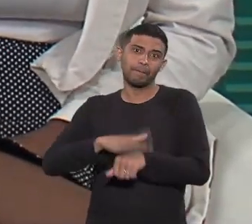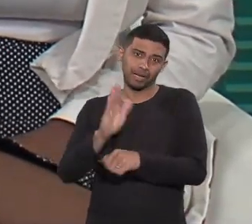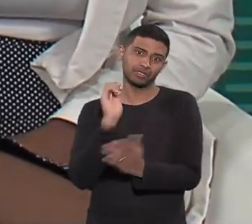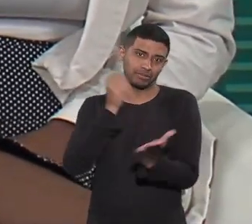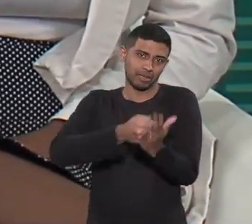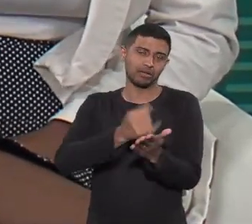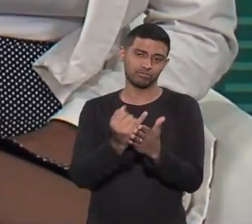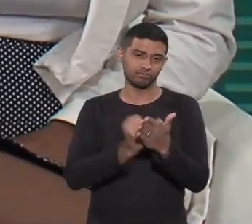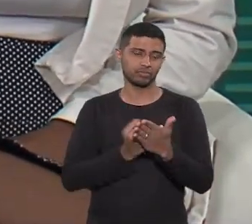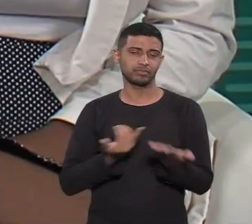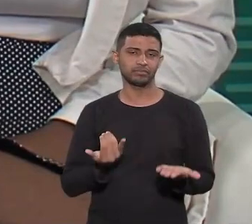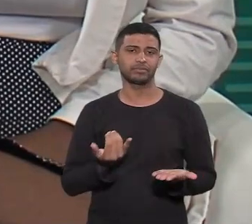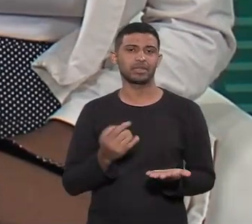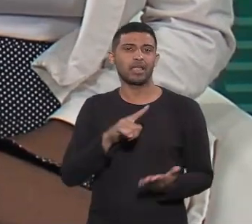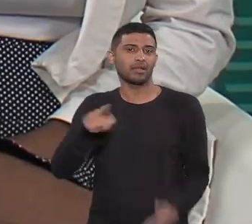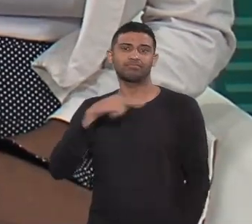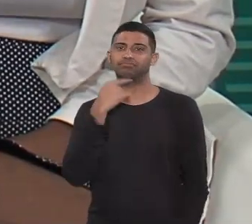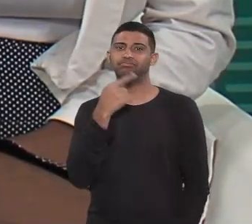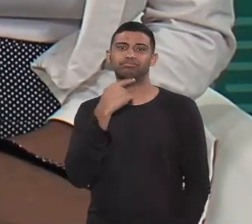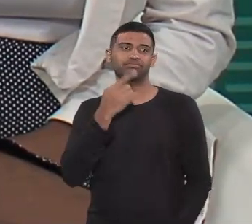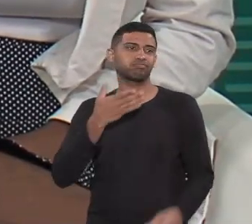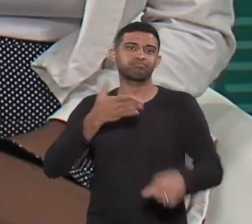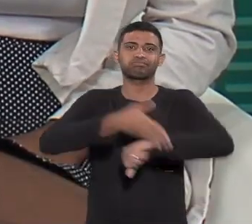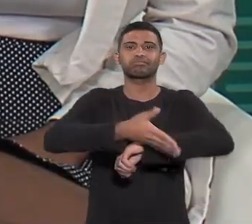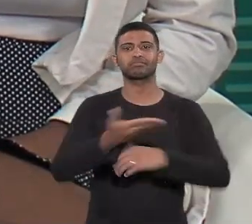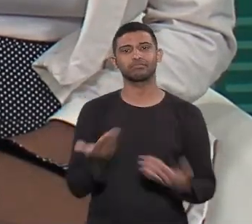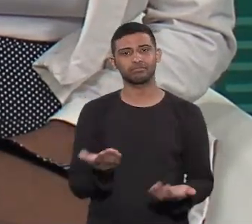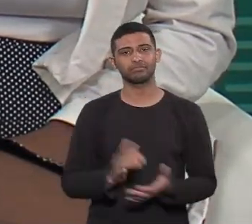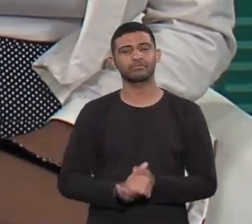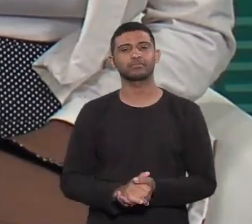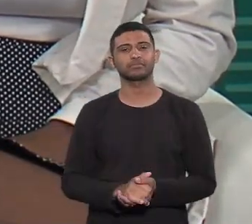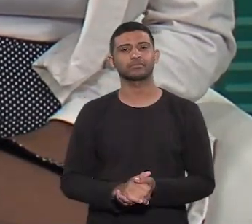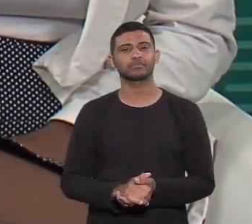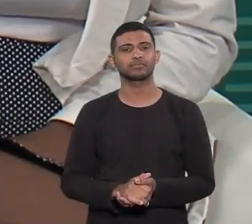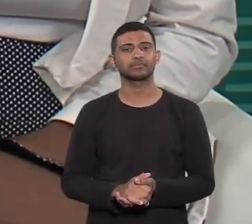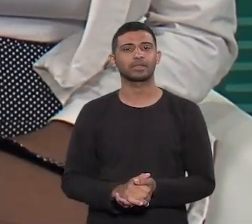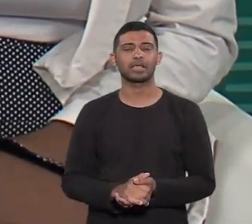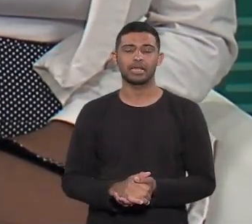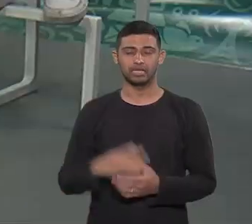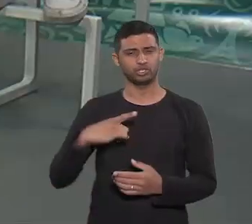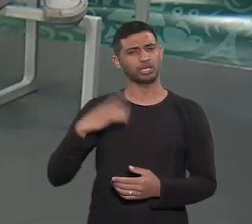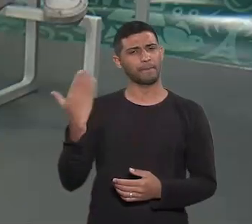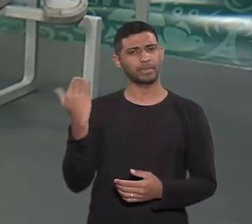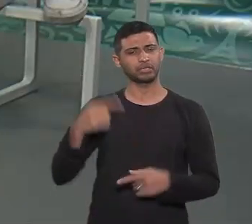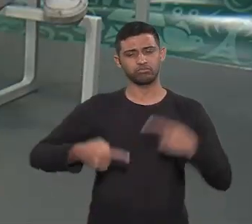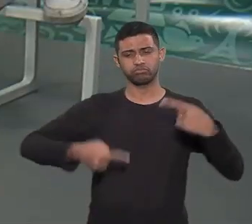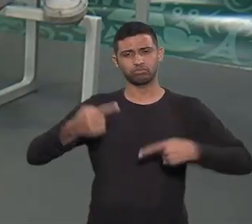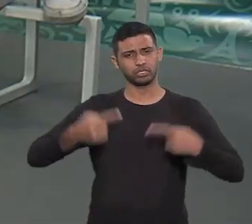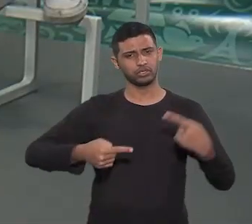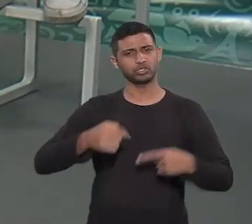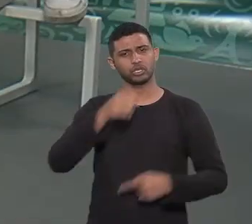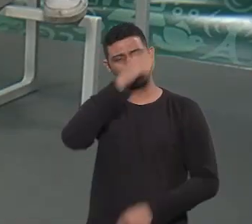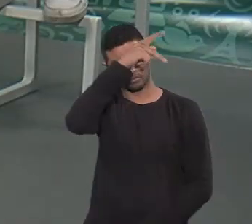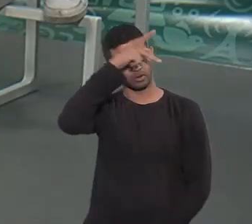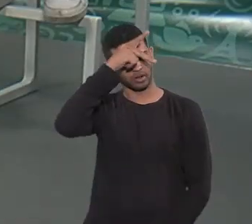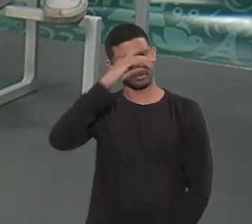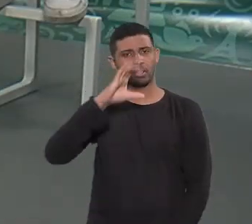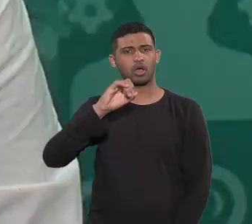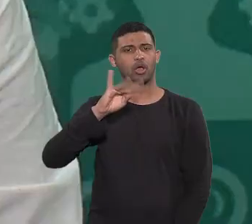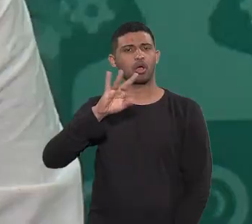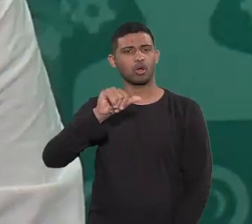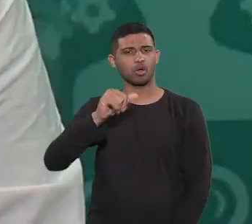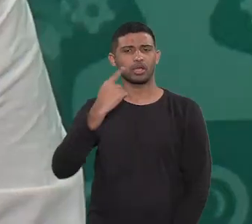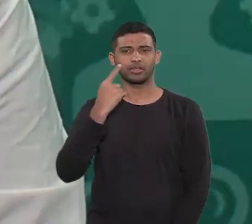no Brasil, são justamente os que não conseguem acessar. Antes das primeiras políticas de cotas nas universidades, e a